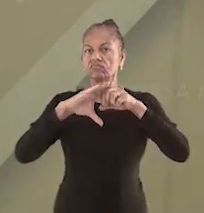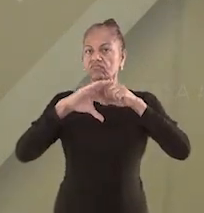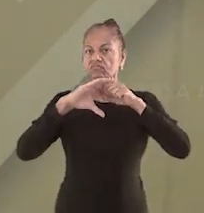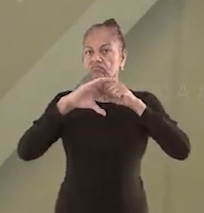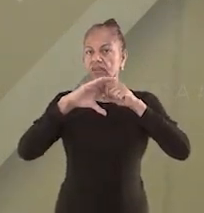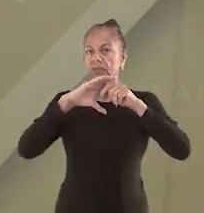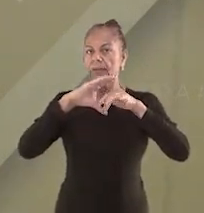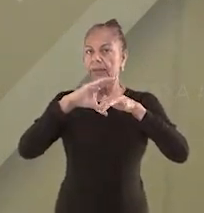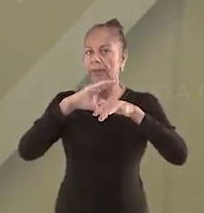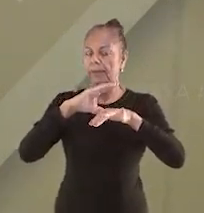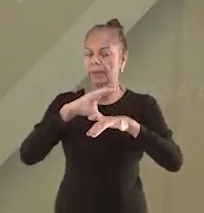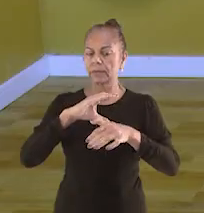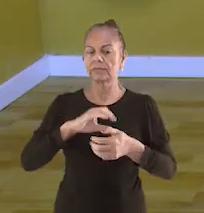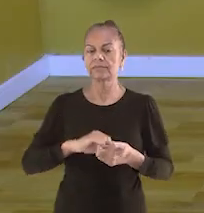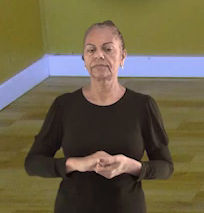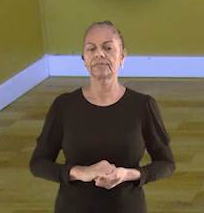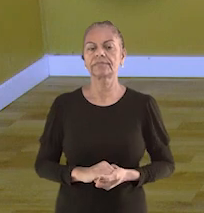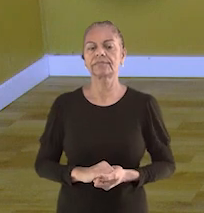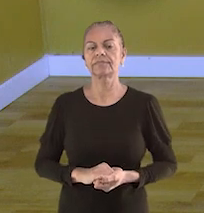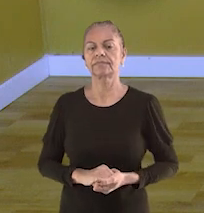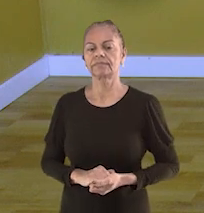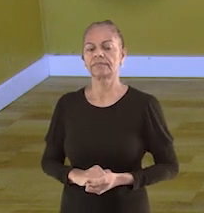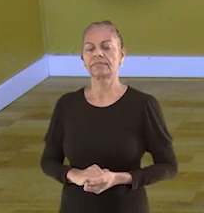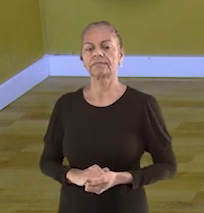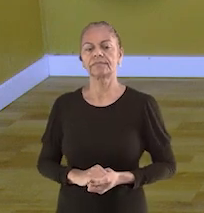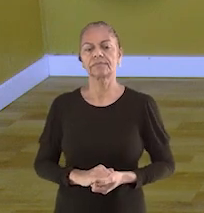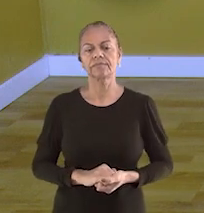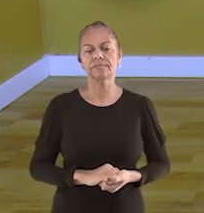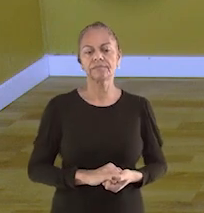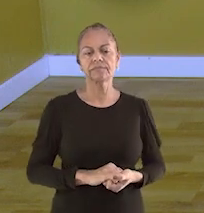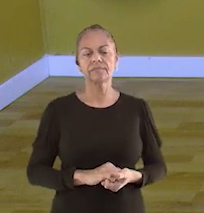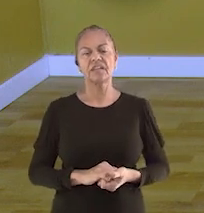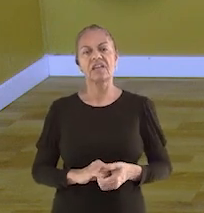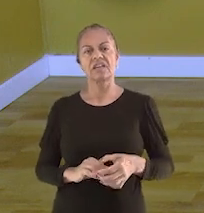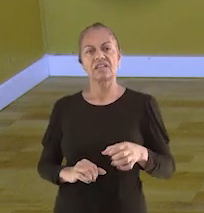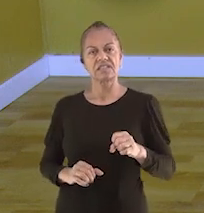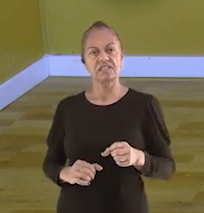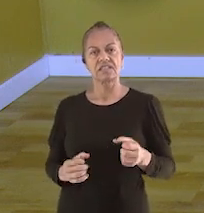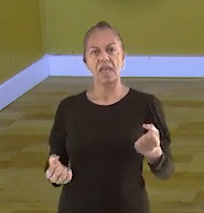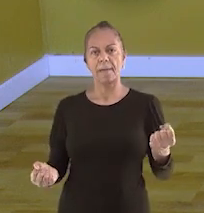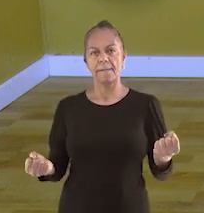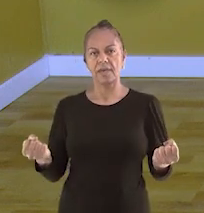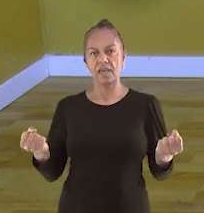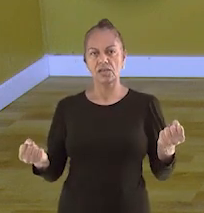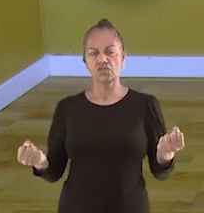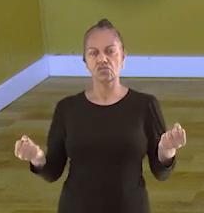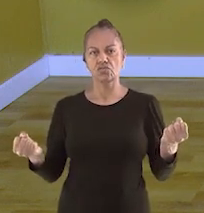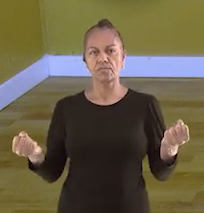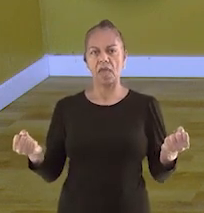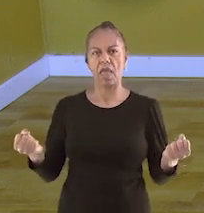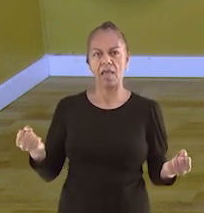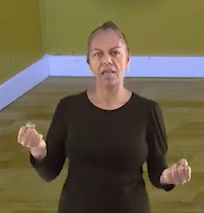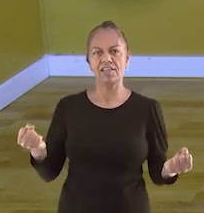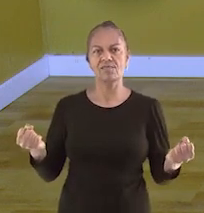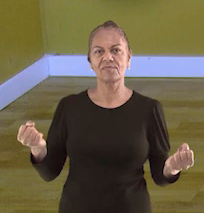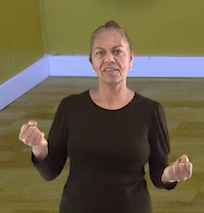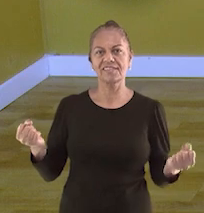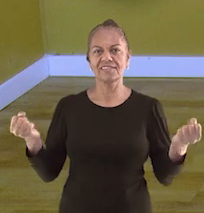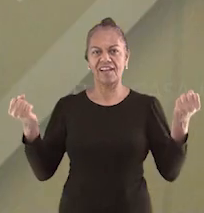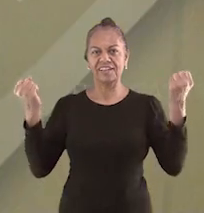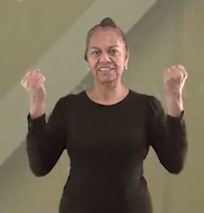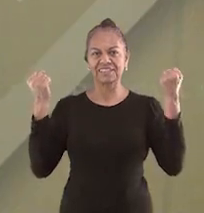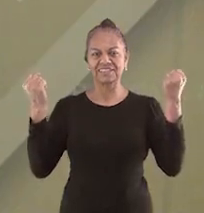Agachamento com desenvolvimento do ombro. Quem quiser botar um pezinho na mão, sem problema, beleza? Vamos que